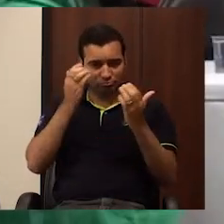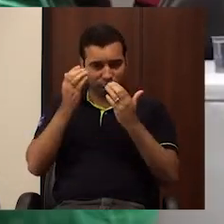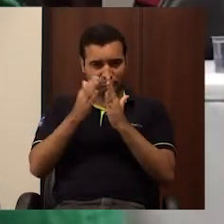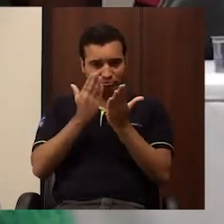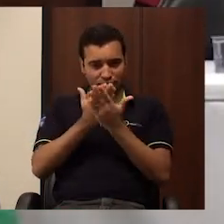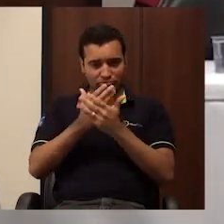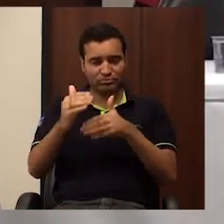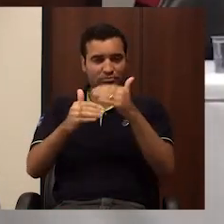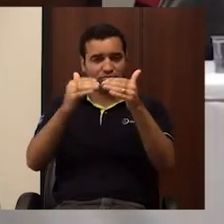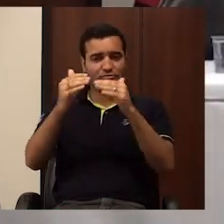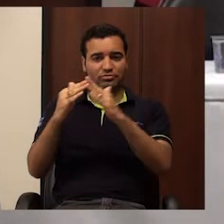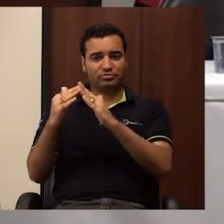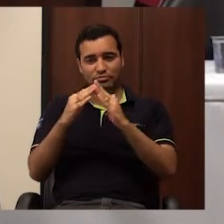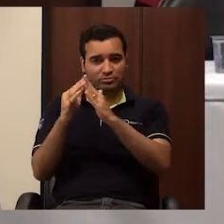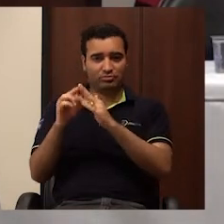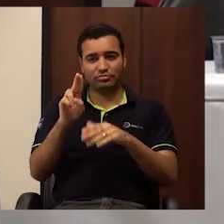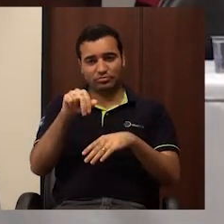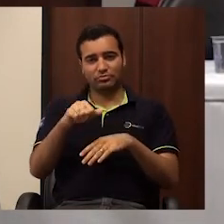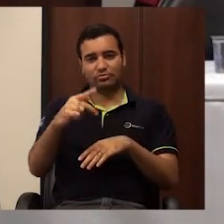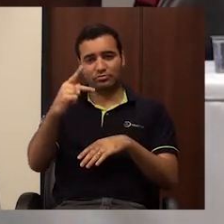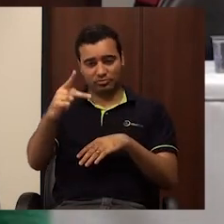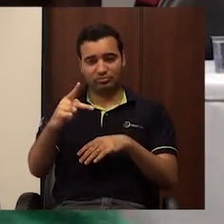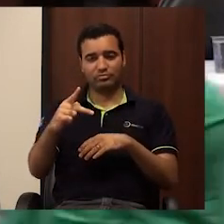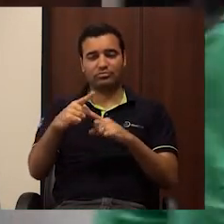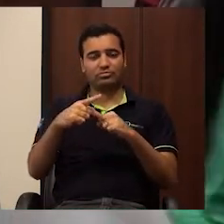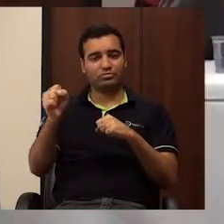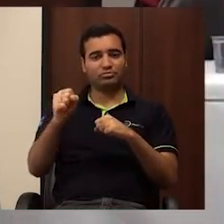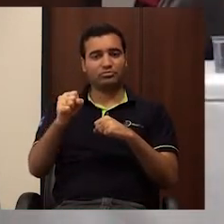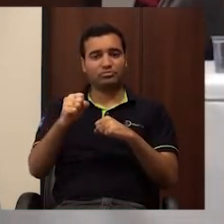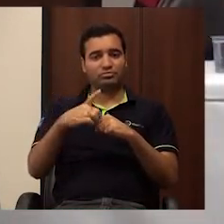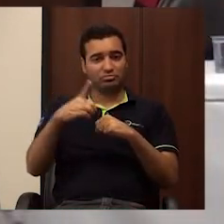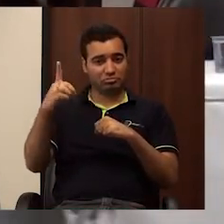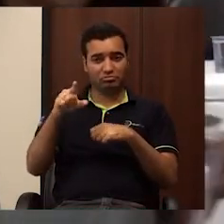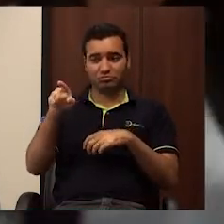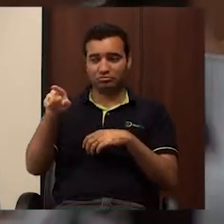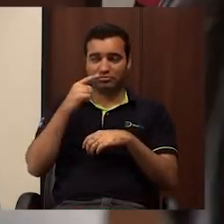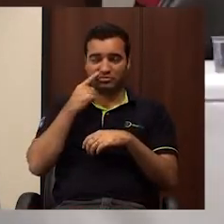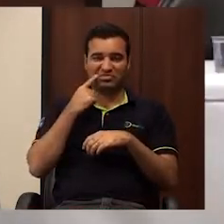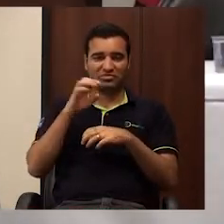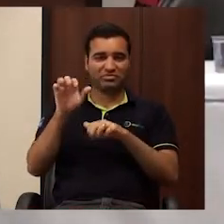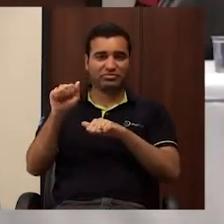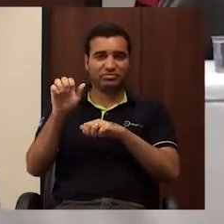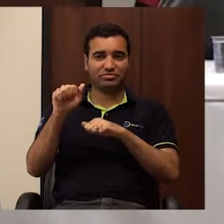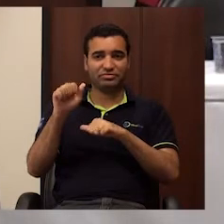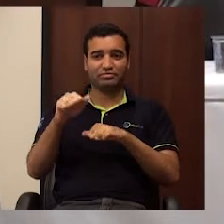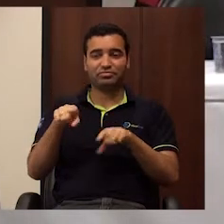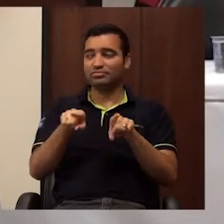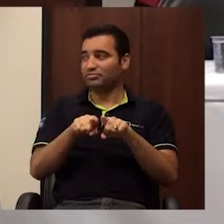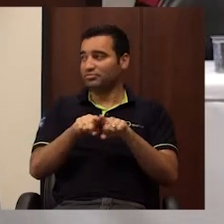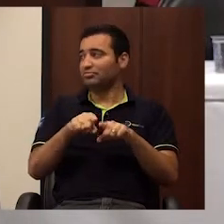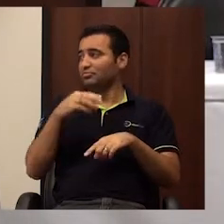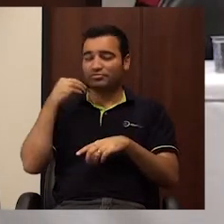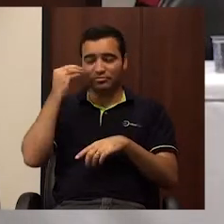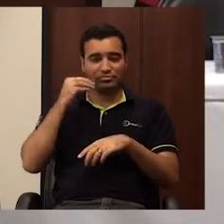Desenvolvimento Humano pela Universidade de São Paulo, pós-doutorado na Universidade de Santiago de Compostela, na Espanha, e tem experiência na